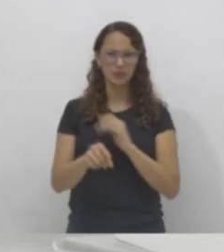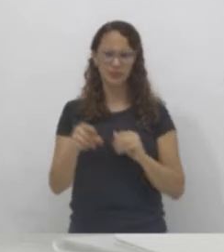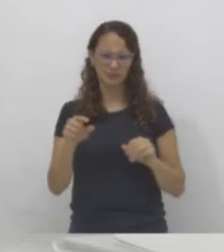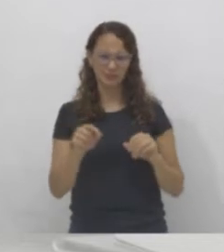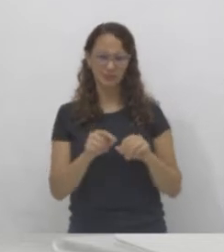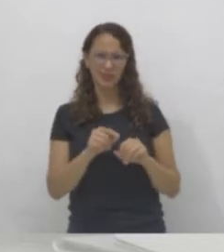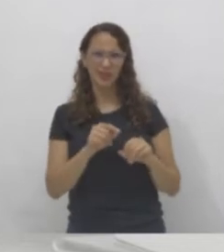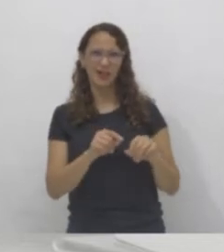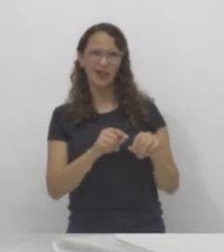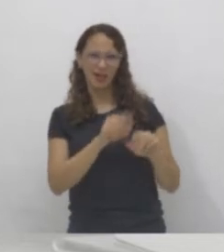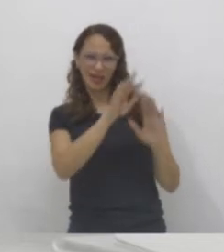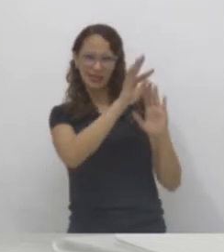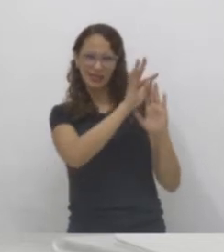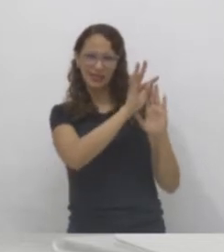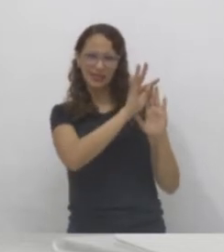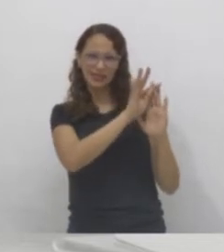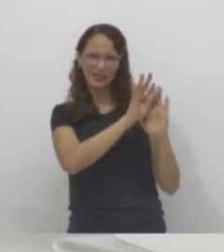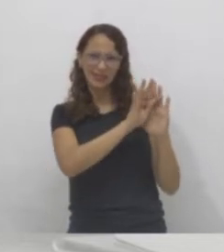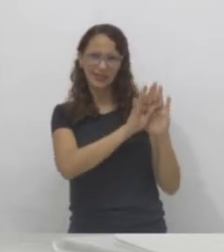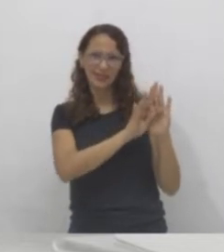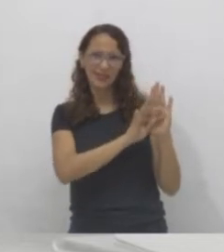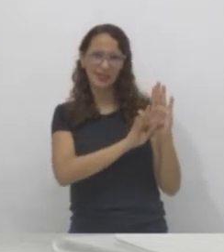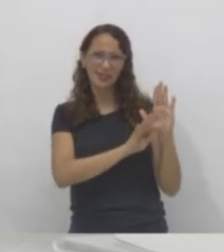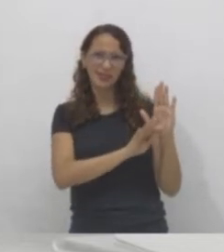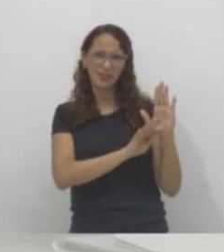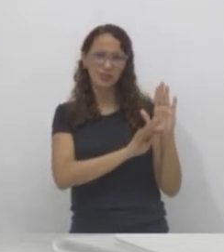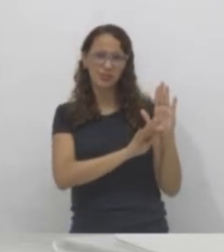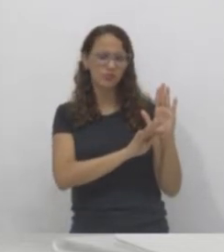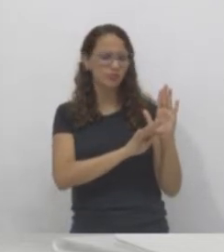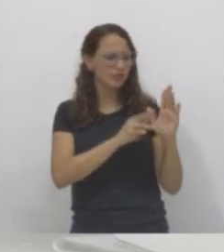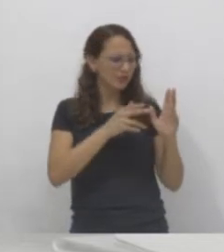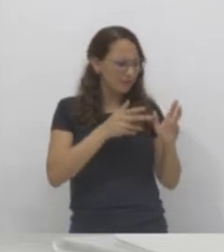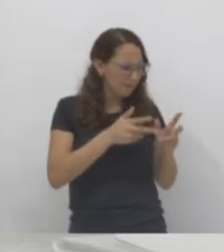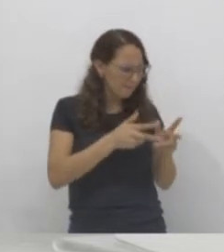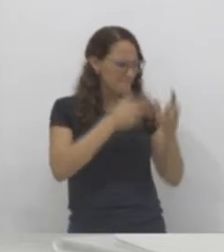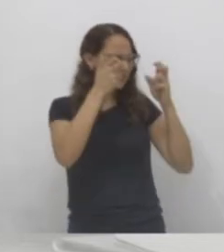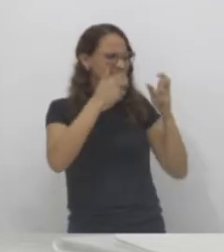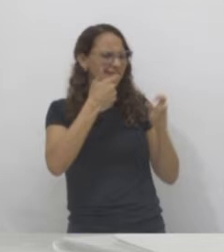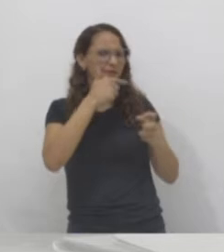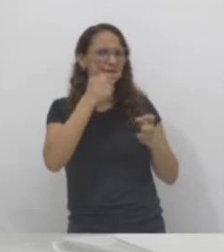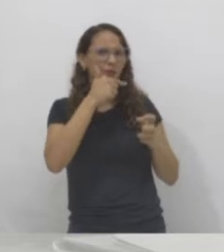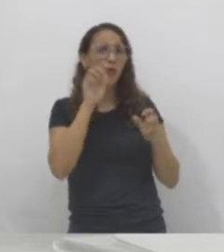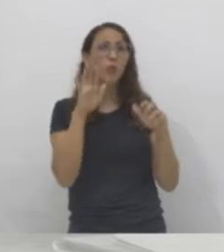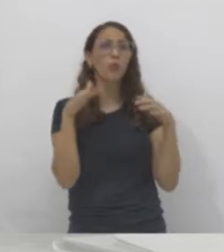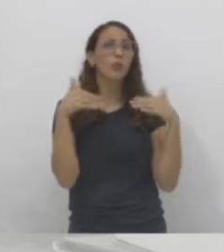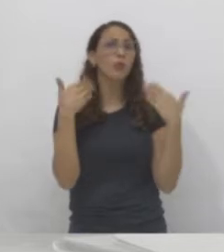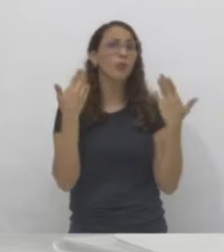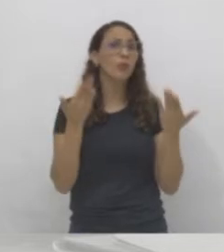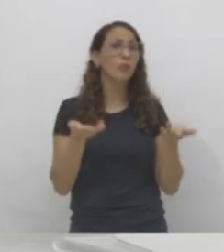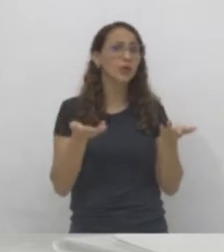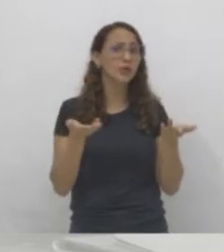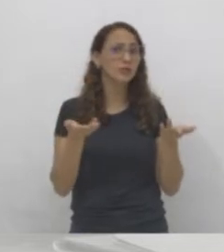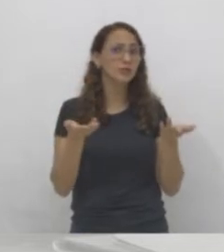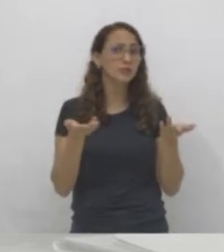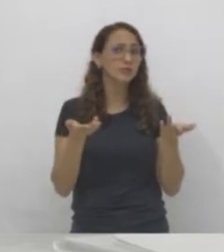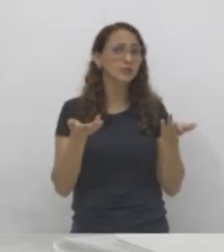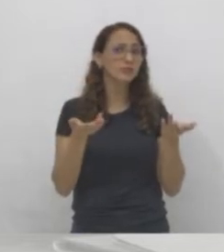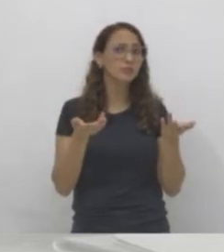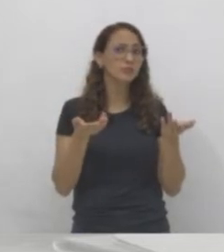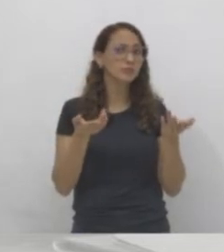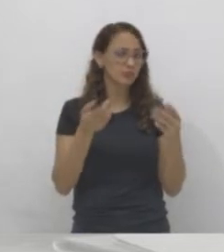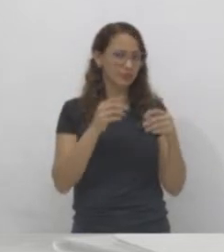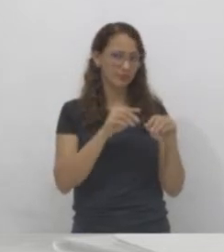que delicado, você vai precisar perceber onde é que está a graça da piada. Resumindo, a pergunta é isso. Então, você vai olhar